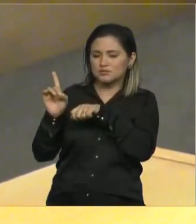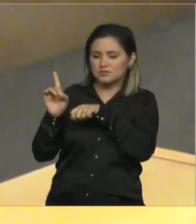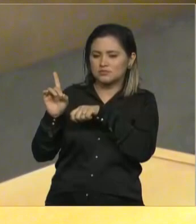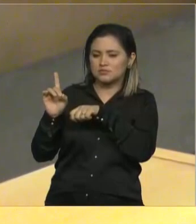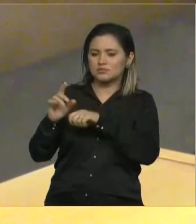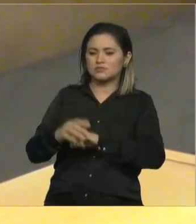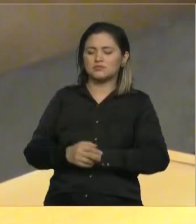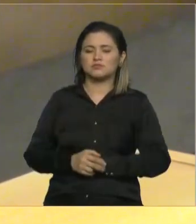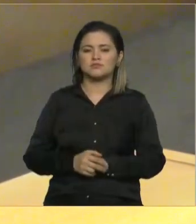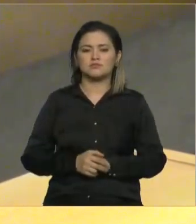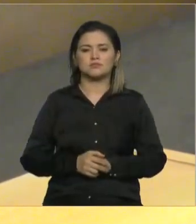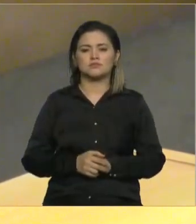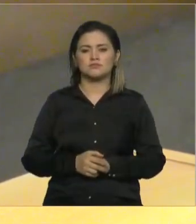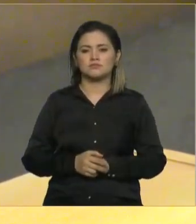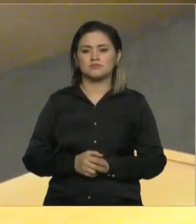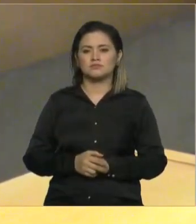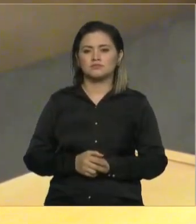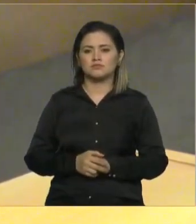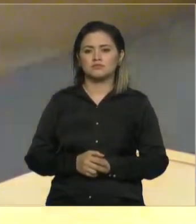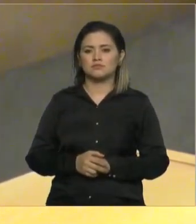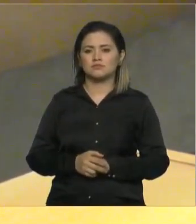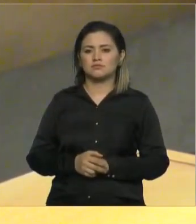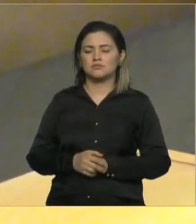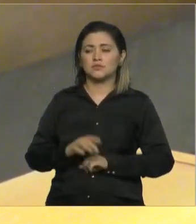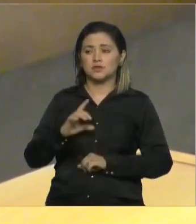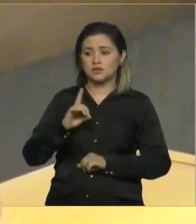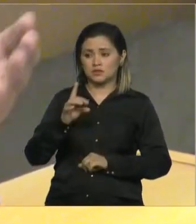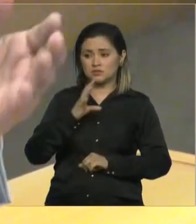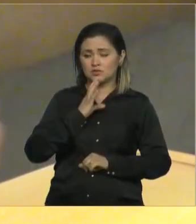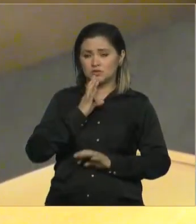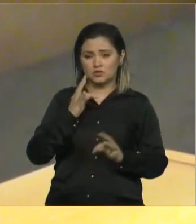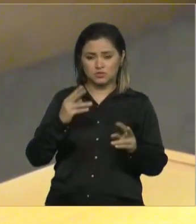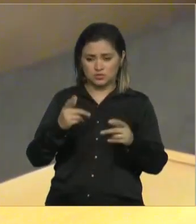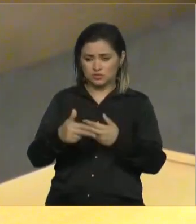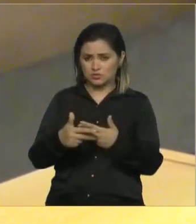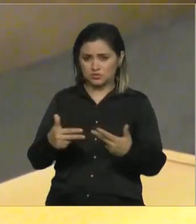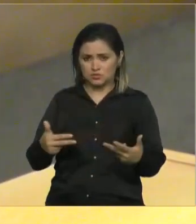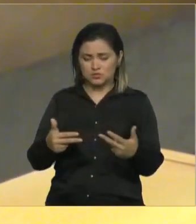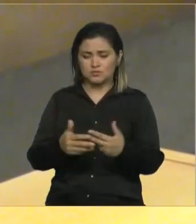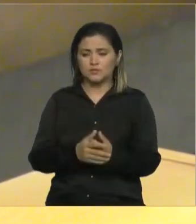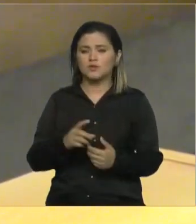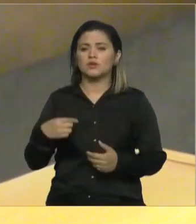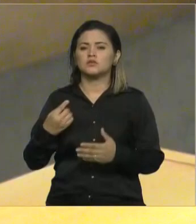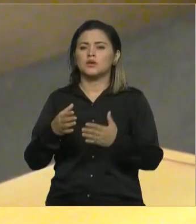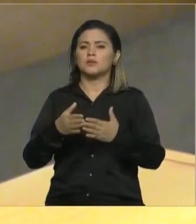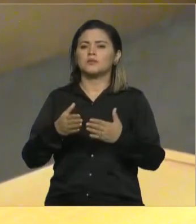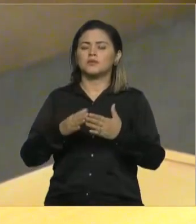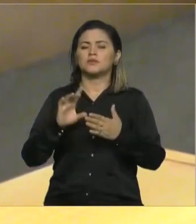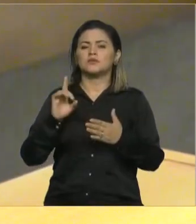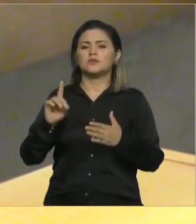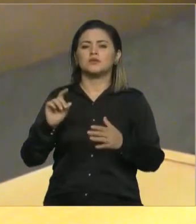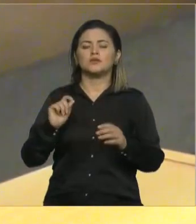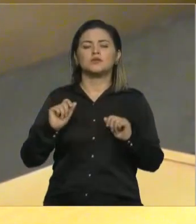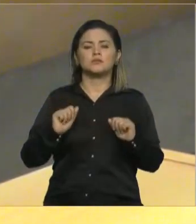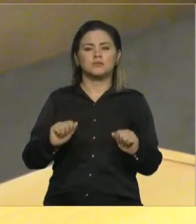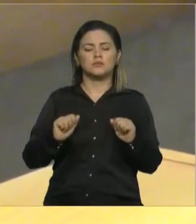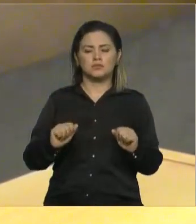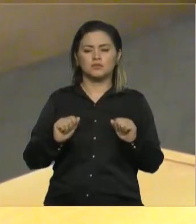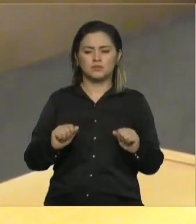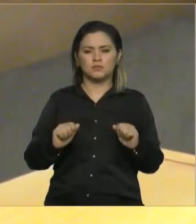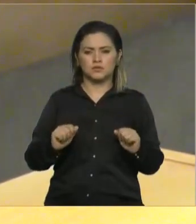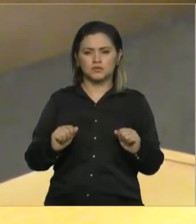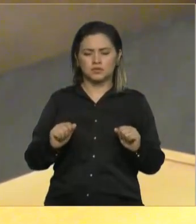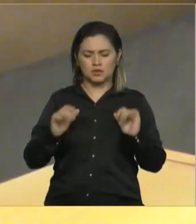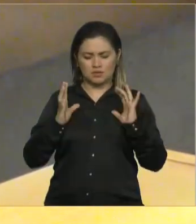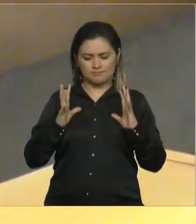exércitos, e que sabe todas as coisas. E todas as vezes nós pedimos a Deus que possa restabelecer a sua saúde por